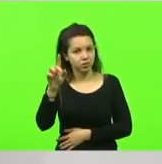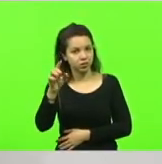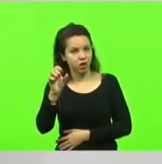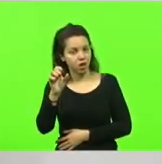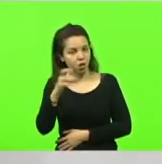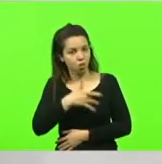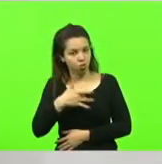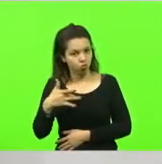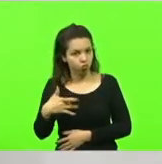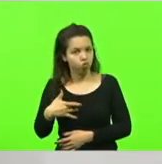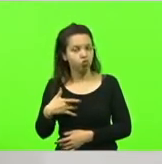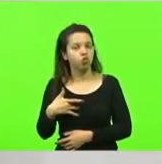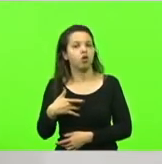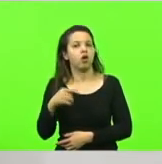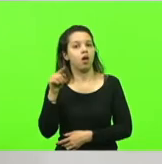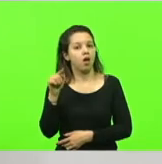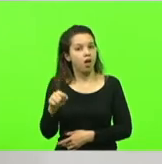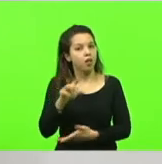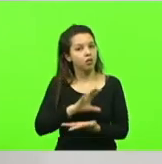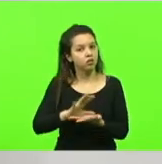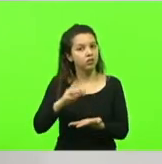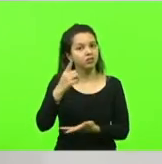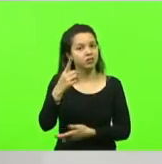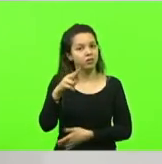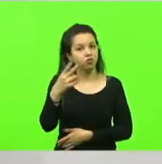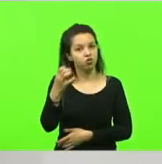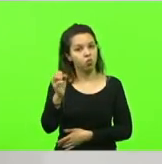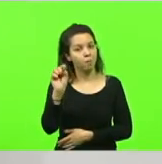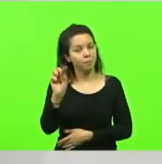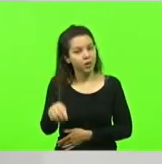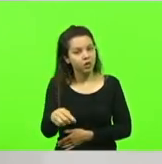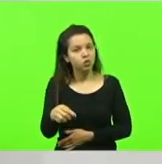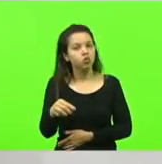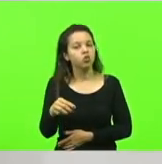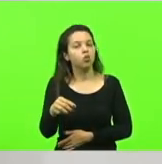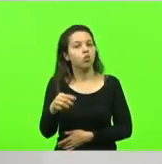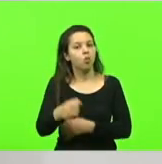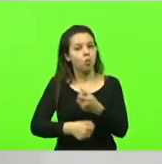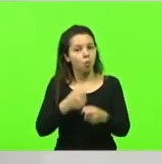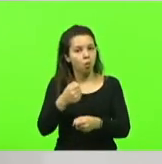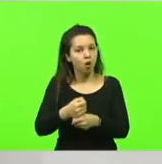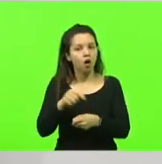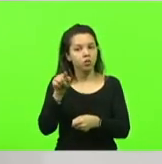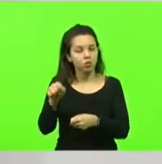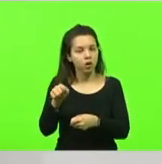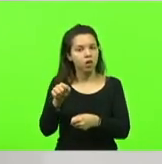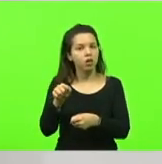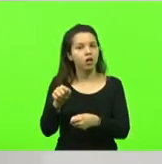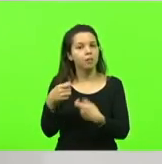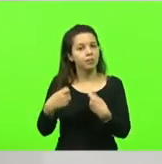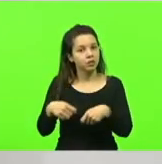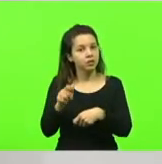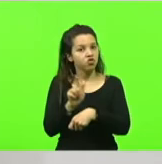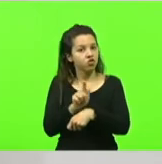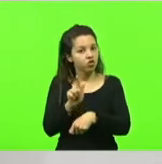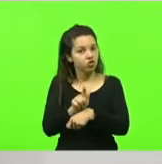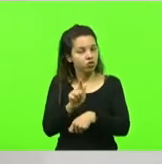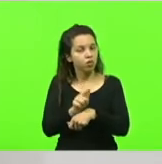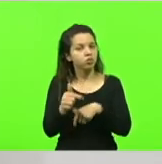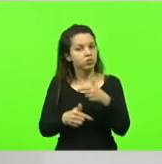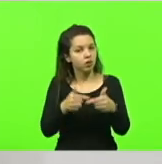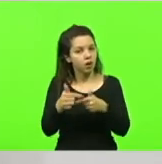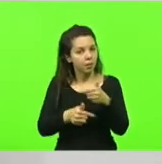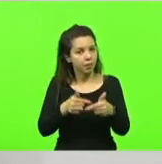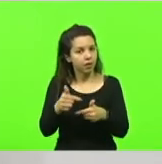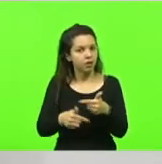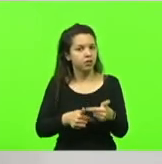116,21 milhões por ano para fazer a gestão desse serviço. É impressionante, senhor presidente, finalizando minha fala, como